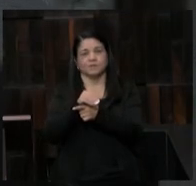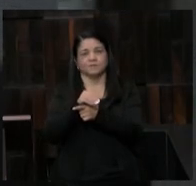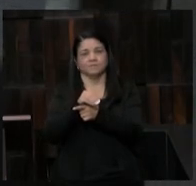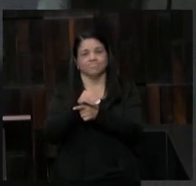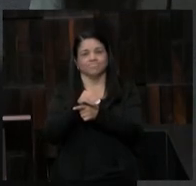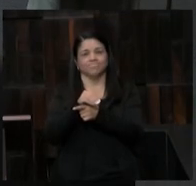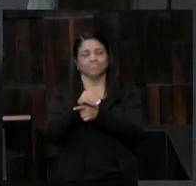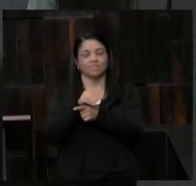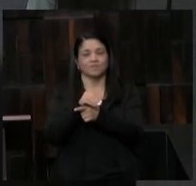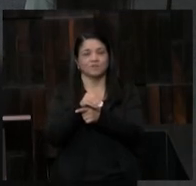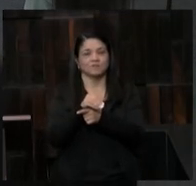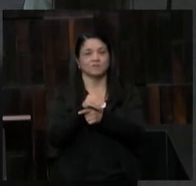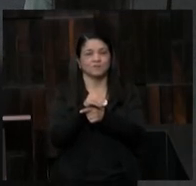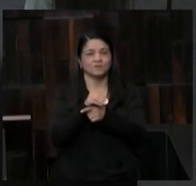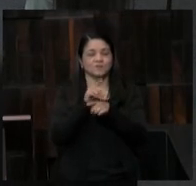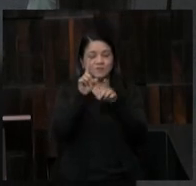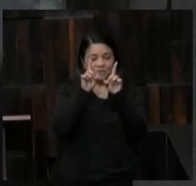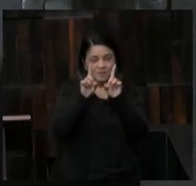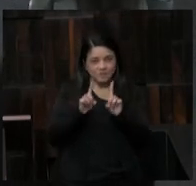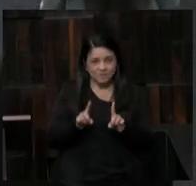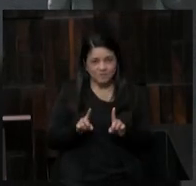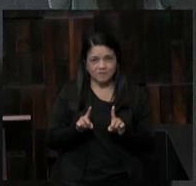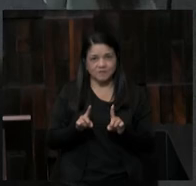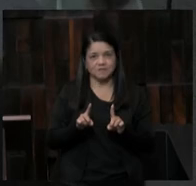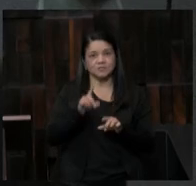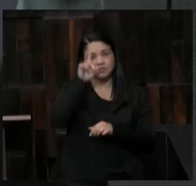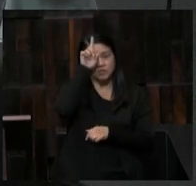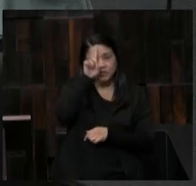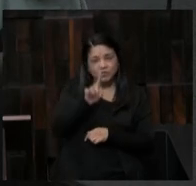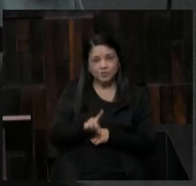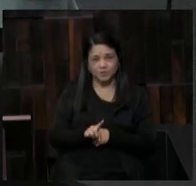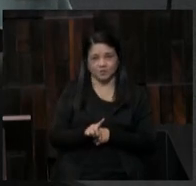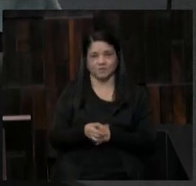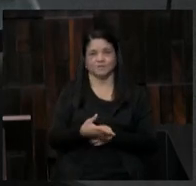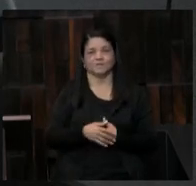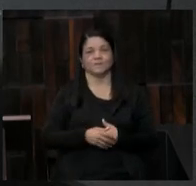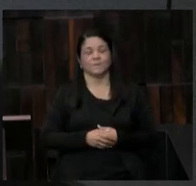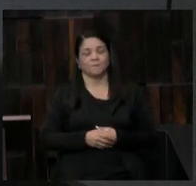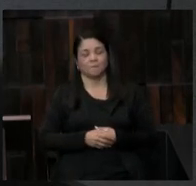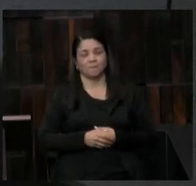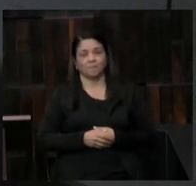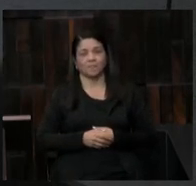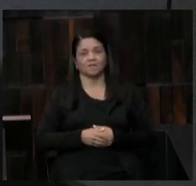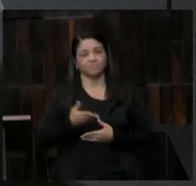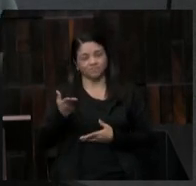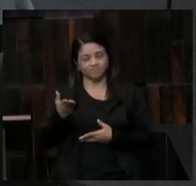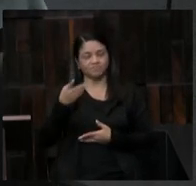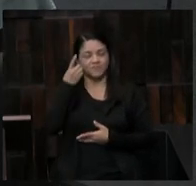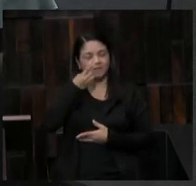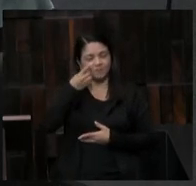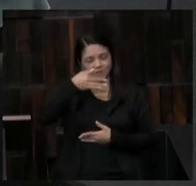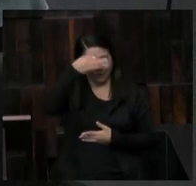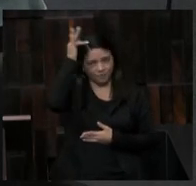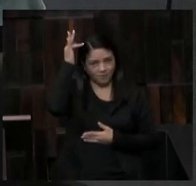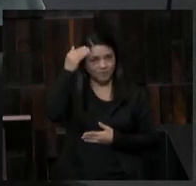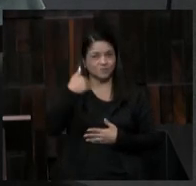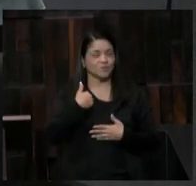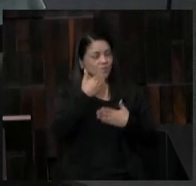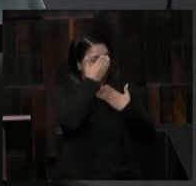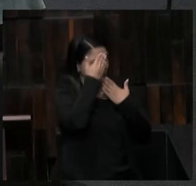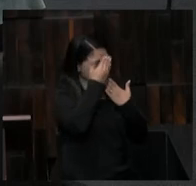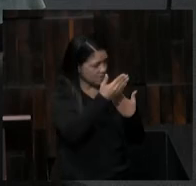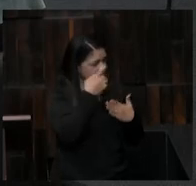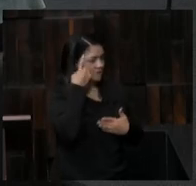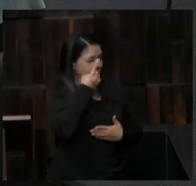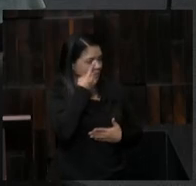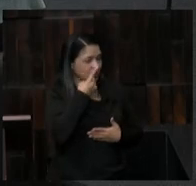tão necessária que é a questão dos direitos do deficiente. Por favor, deputado Fred. Muito obrigada, deputada